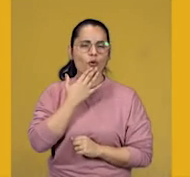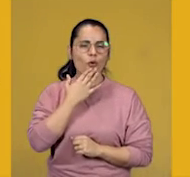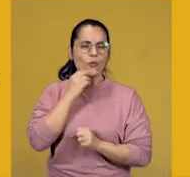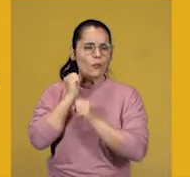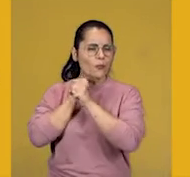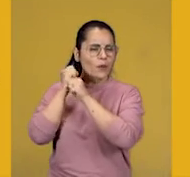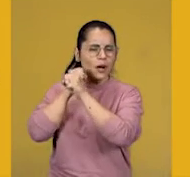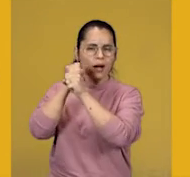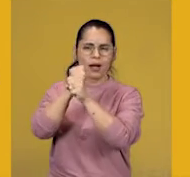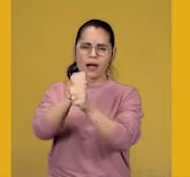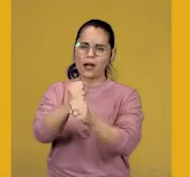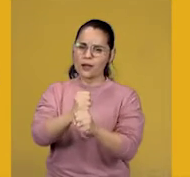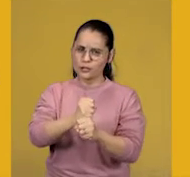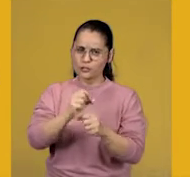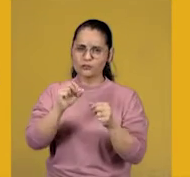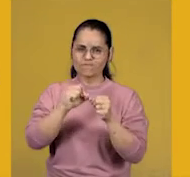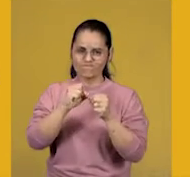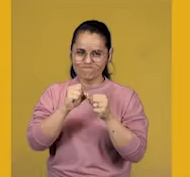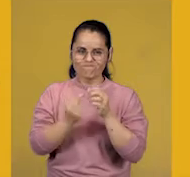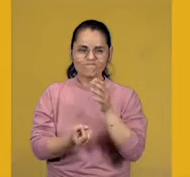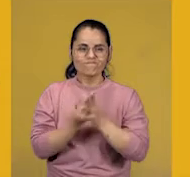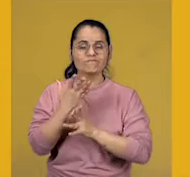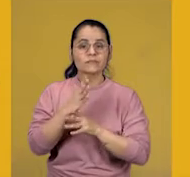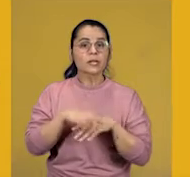ser desenvolvido e